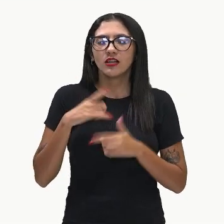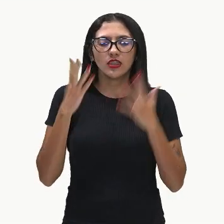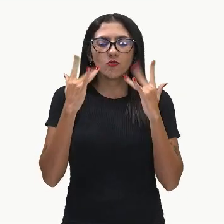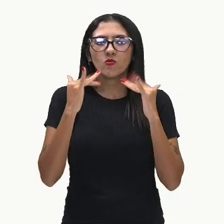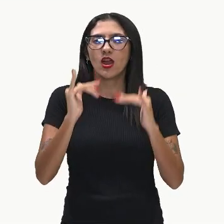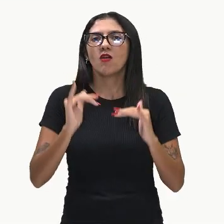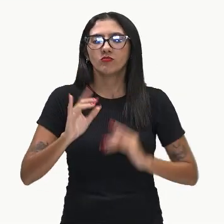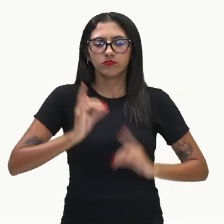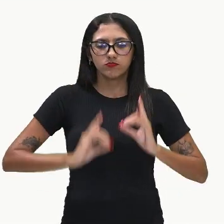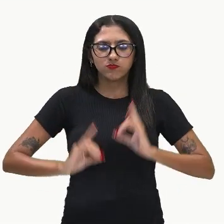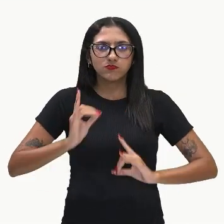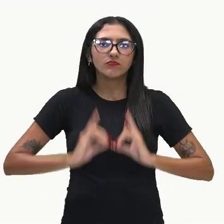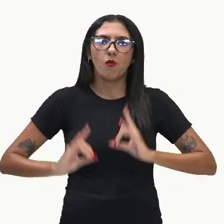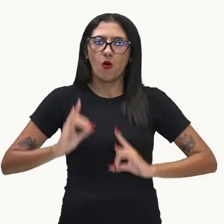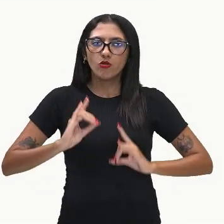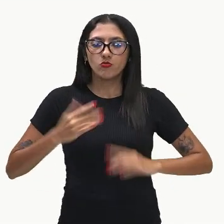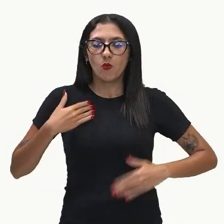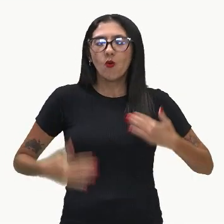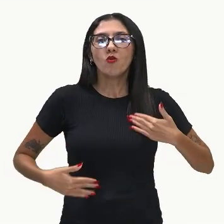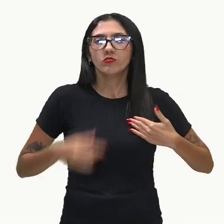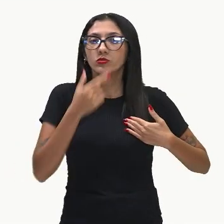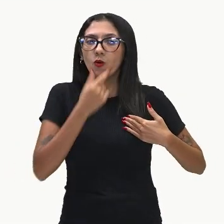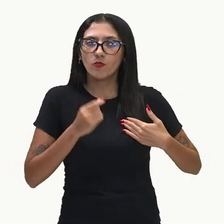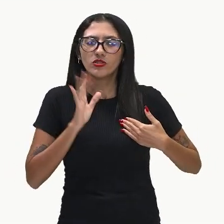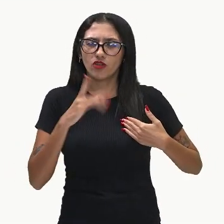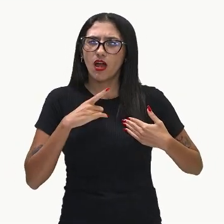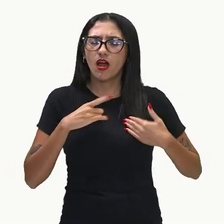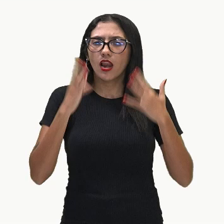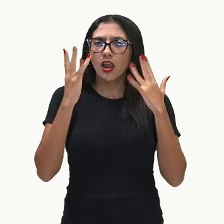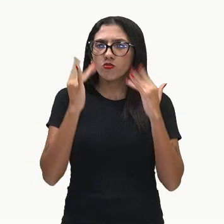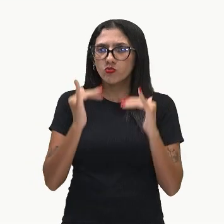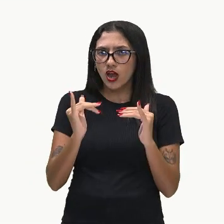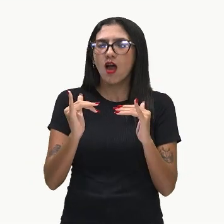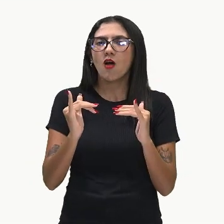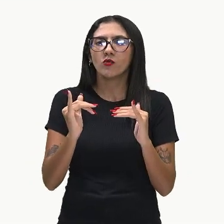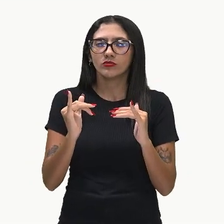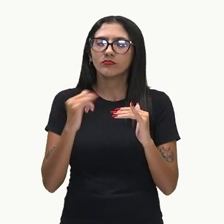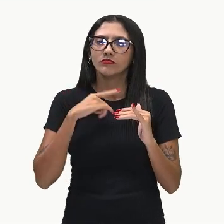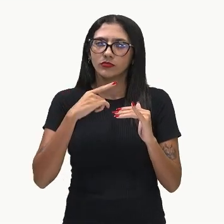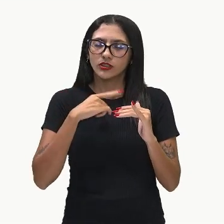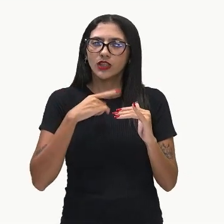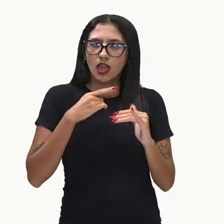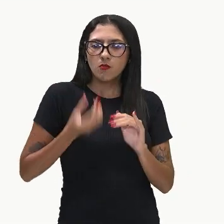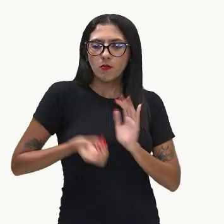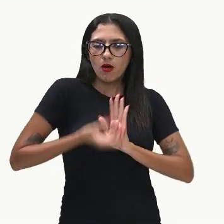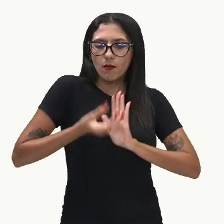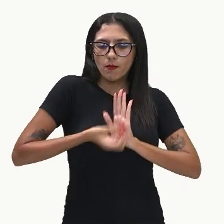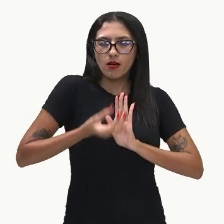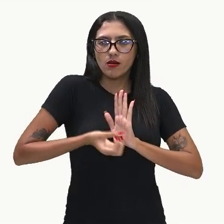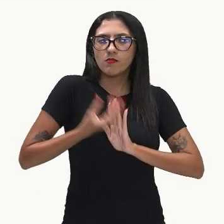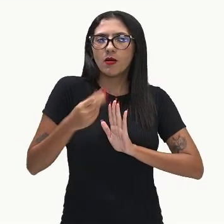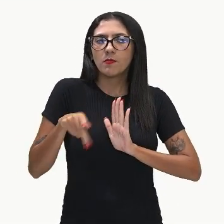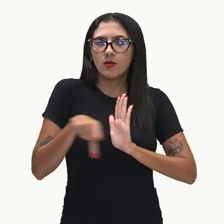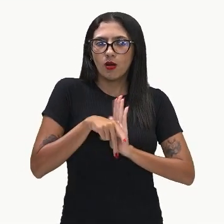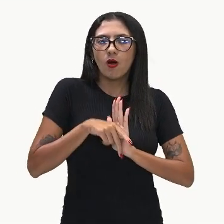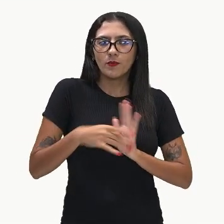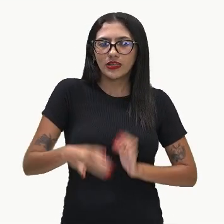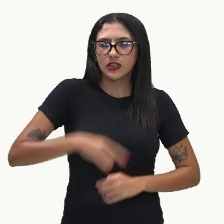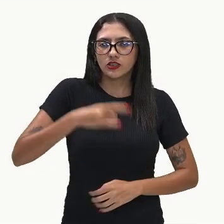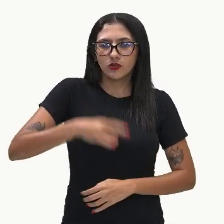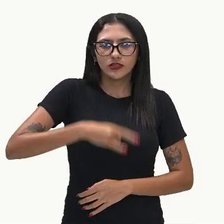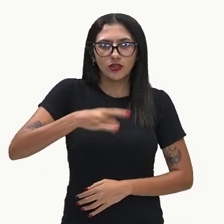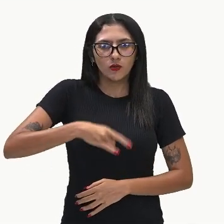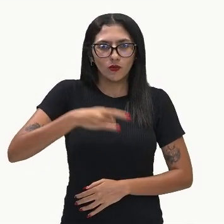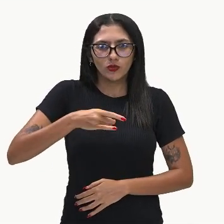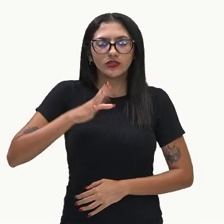hormônio aí no seu corpo, não é isso? Você tem uma glândula que ela produz a testosterona. Quando você começa a injetar, o que o teu